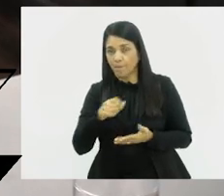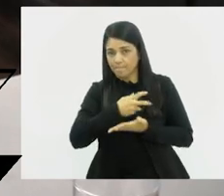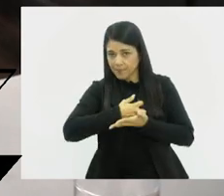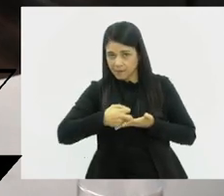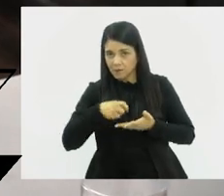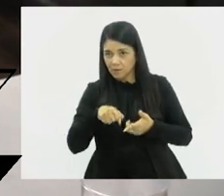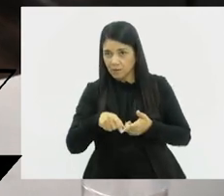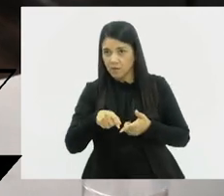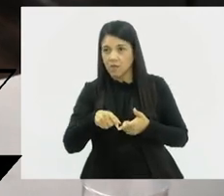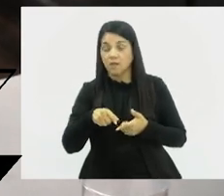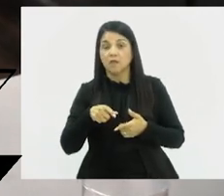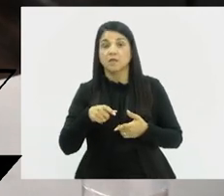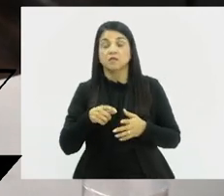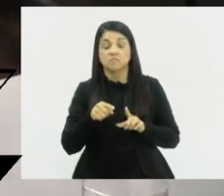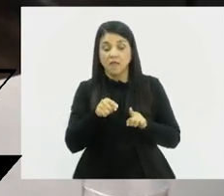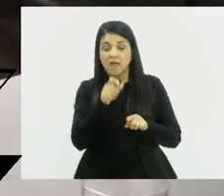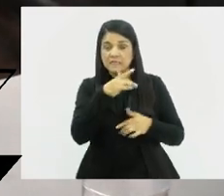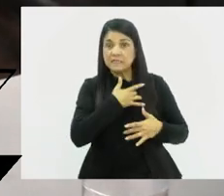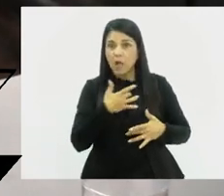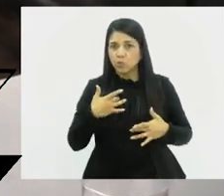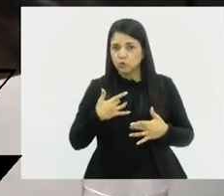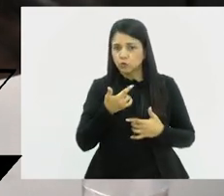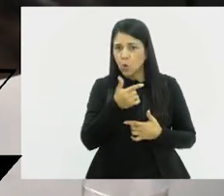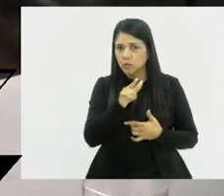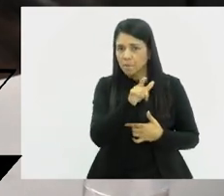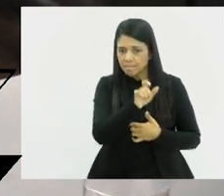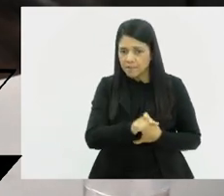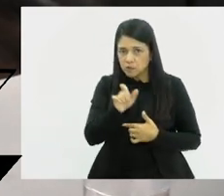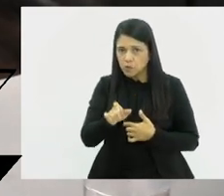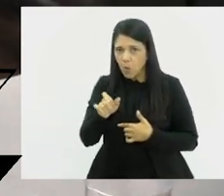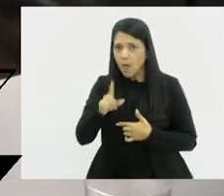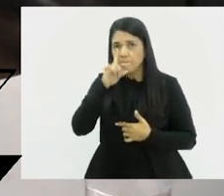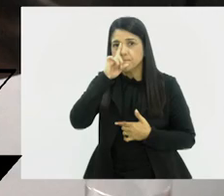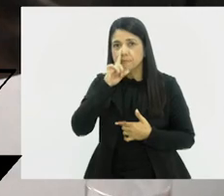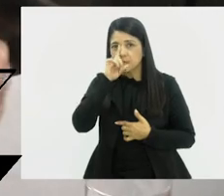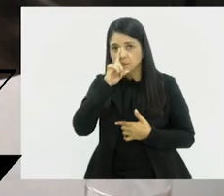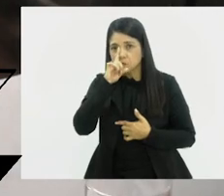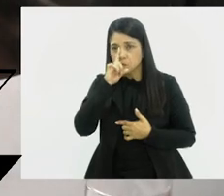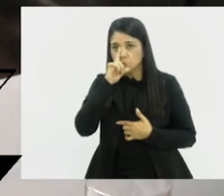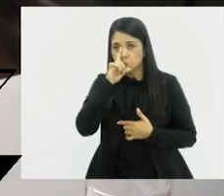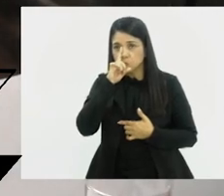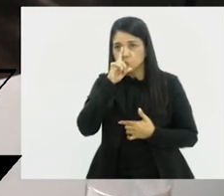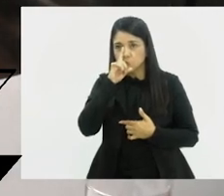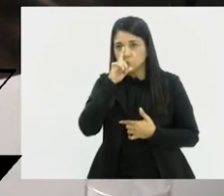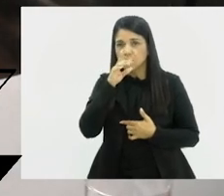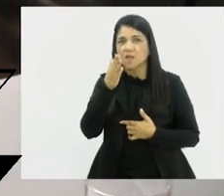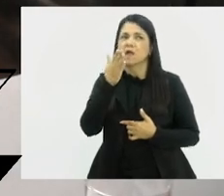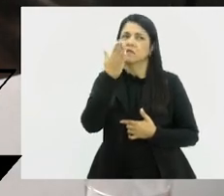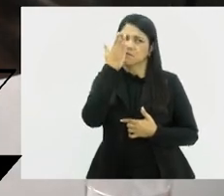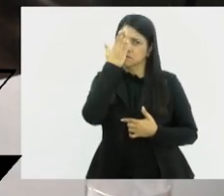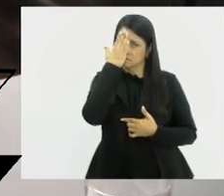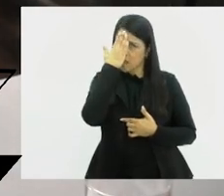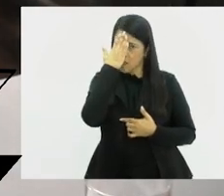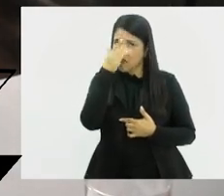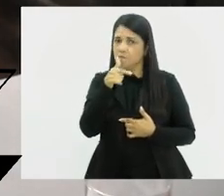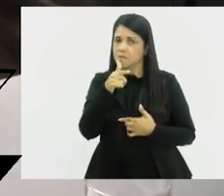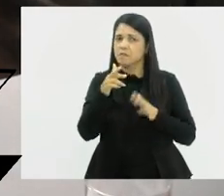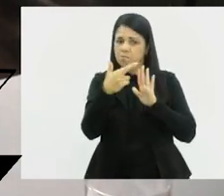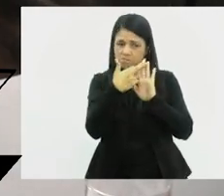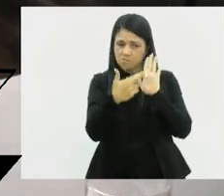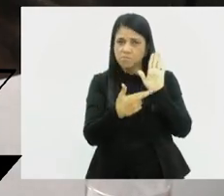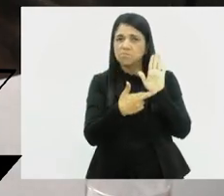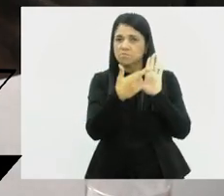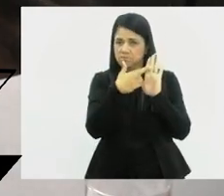a vida ou a saúde de outrem a perigo direto e iminente. Ora, alguém sabe que existe toda uma